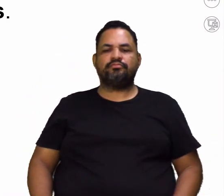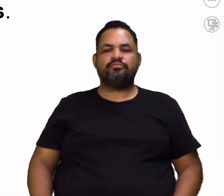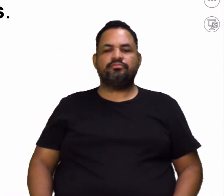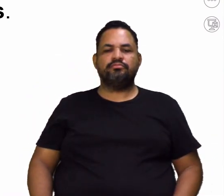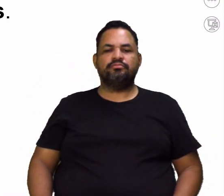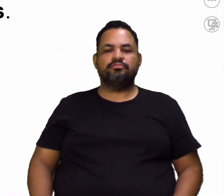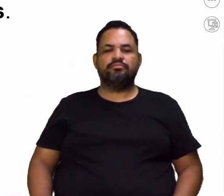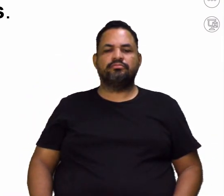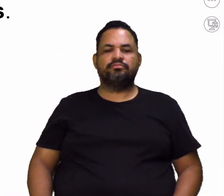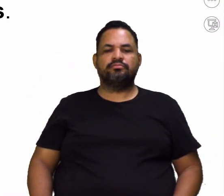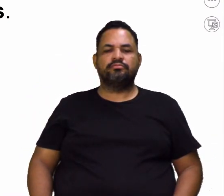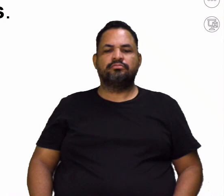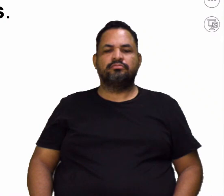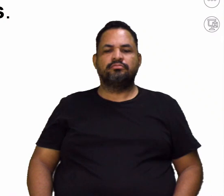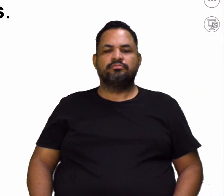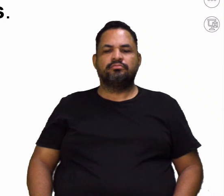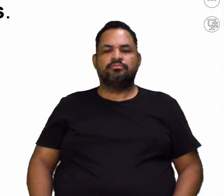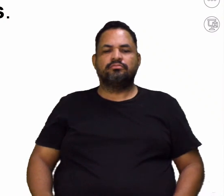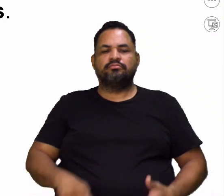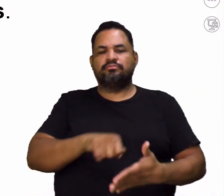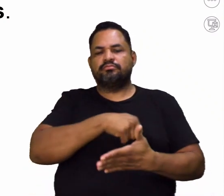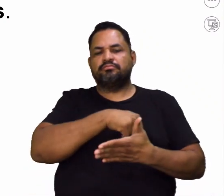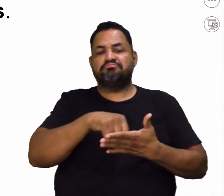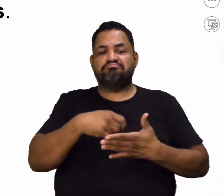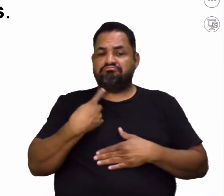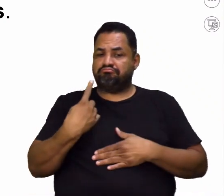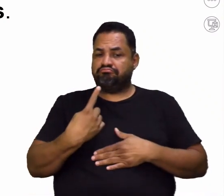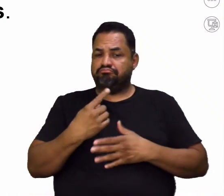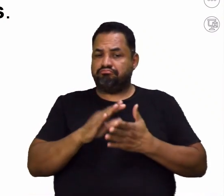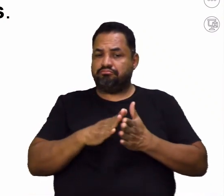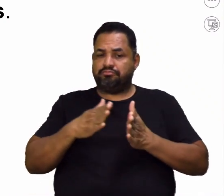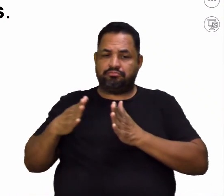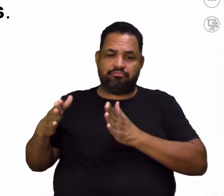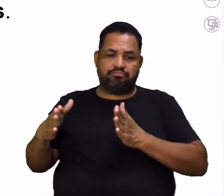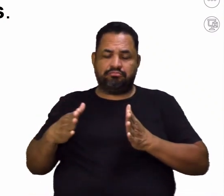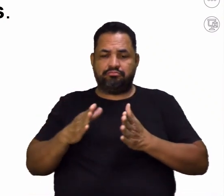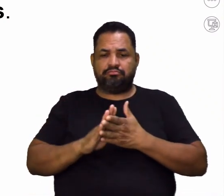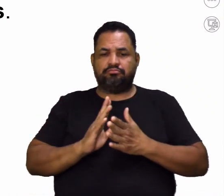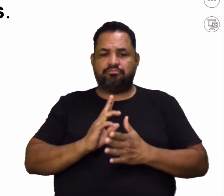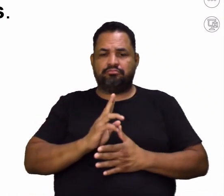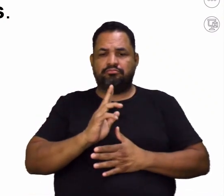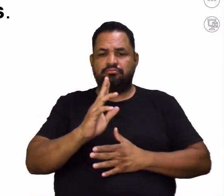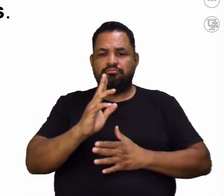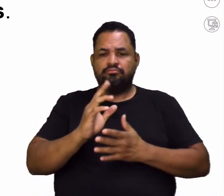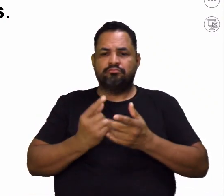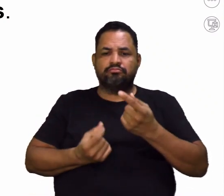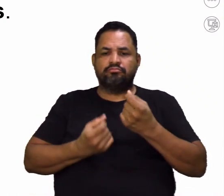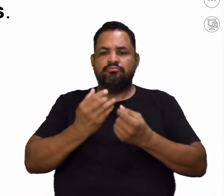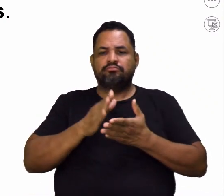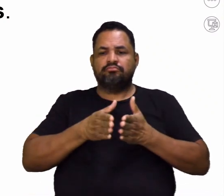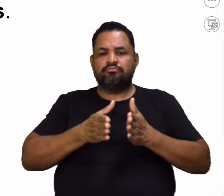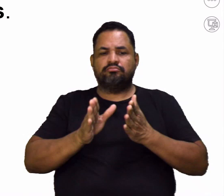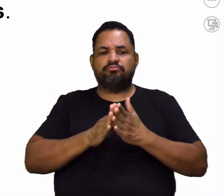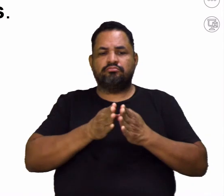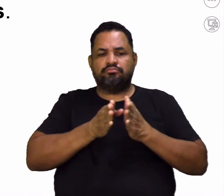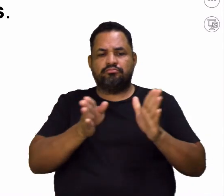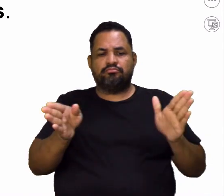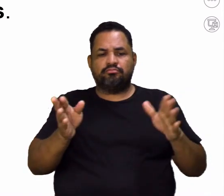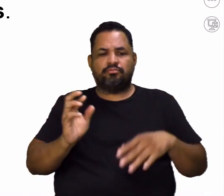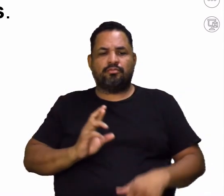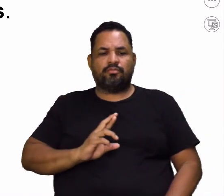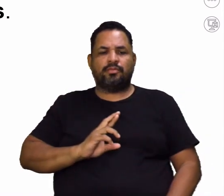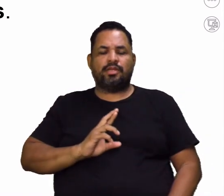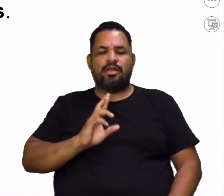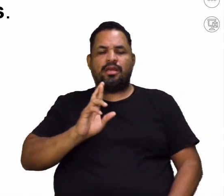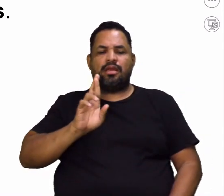beleza e é considerado o único escritor de seu tempo que seguia alguns caminhos aberto pelo